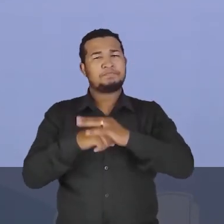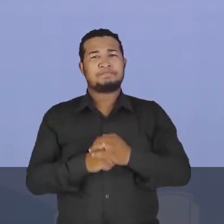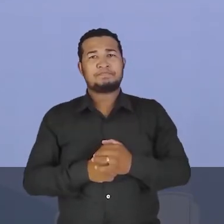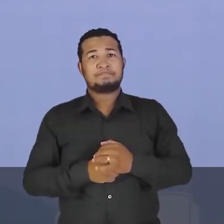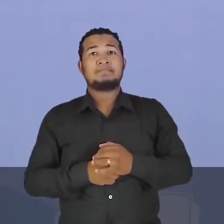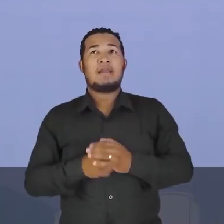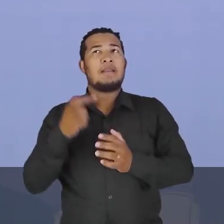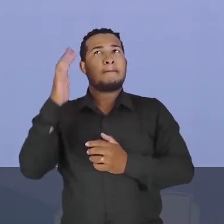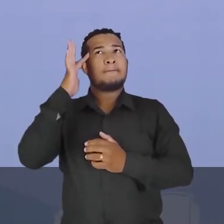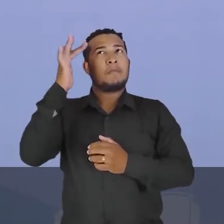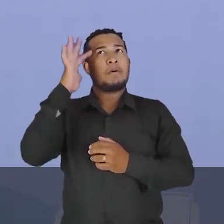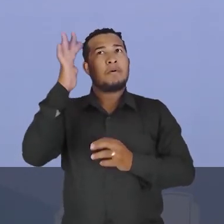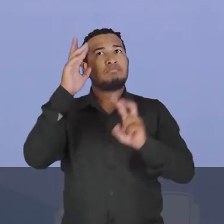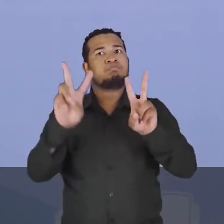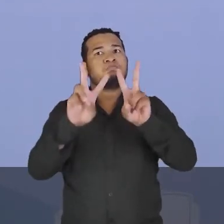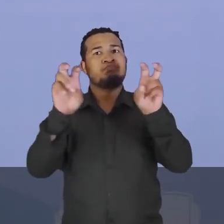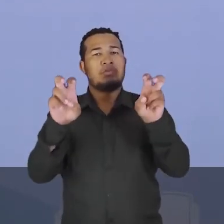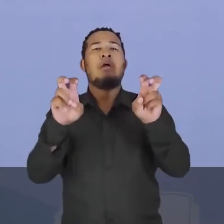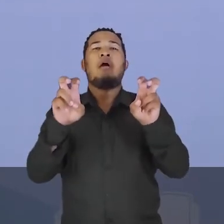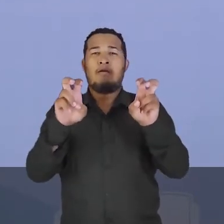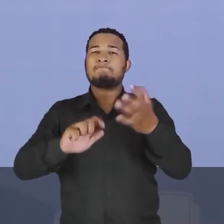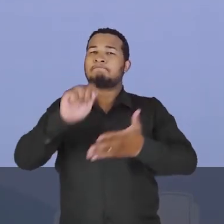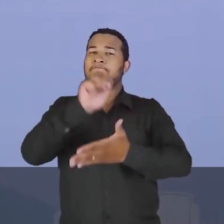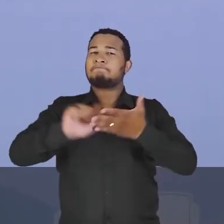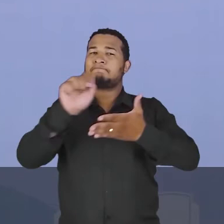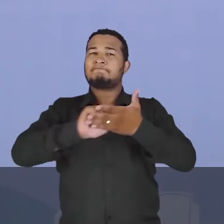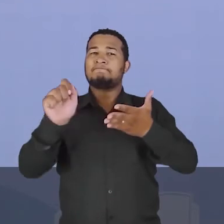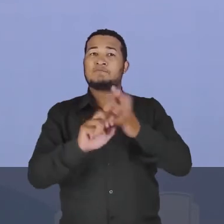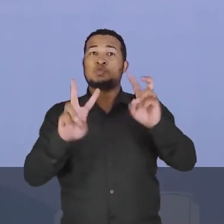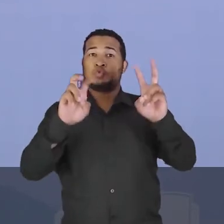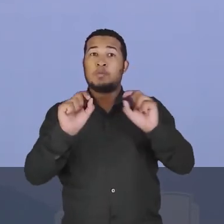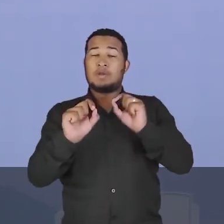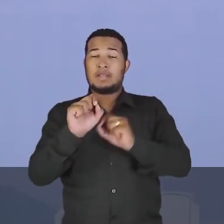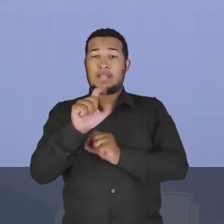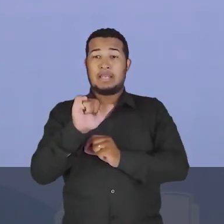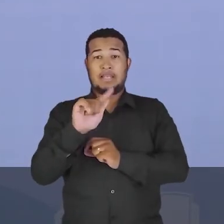quando ele pensou sobre isso, ele falou sobre a ideia de uma Liga das